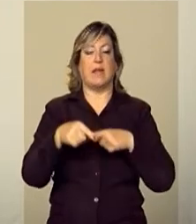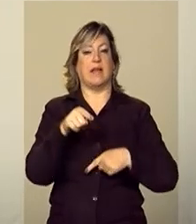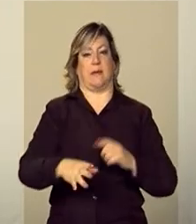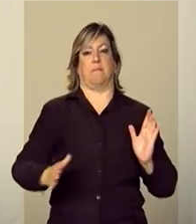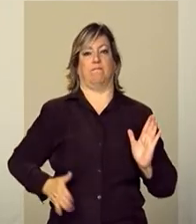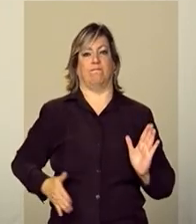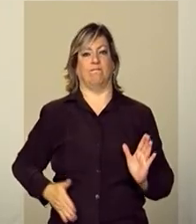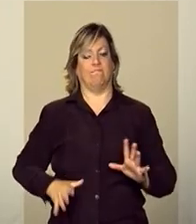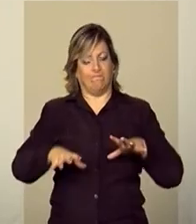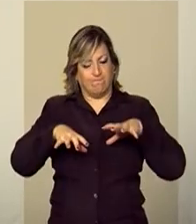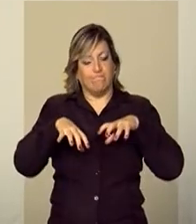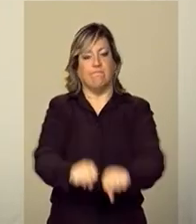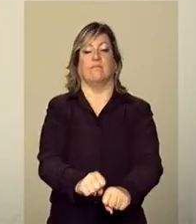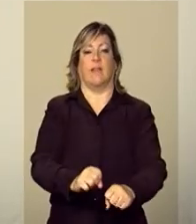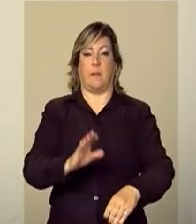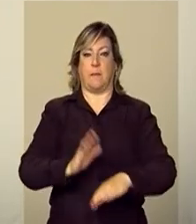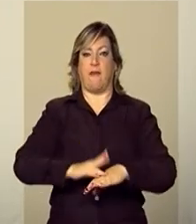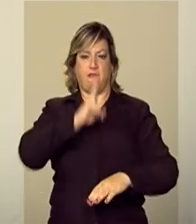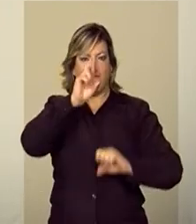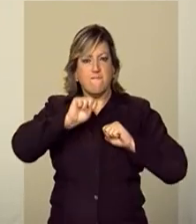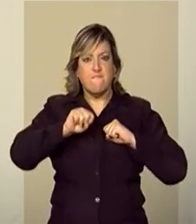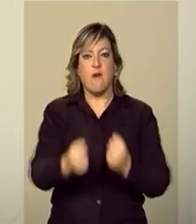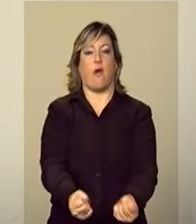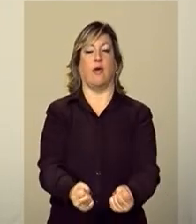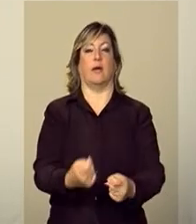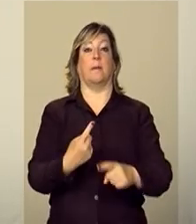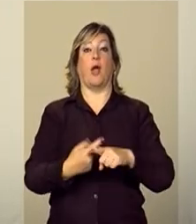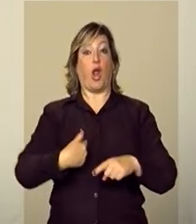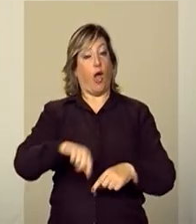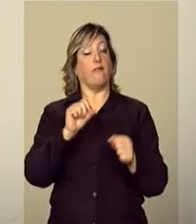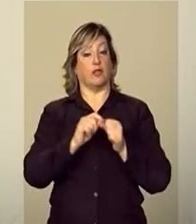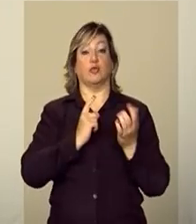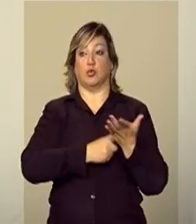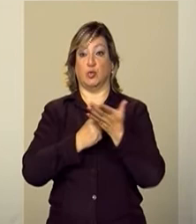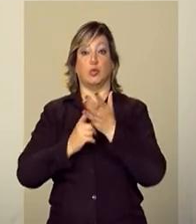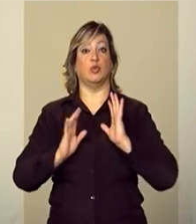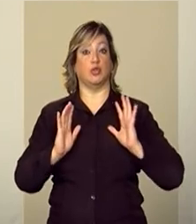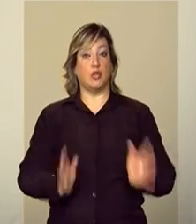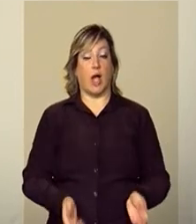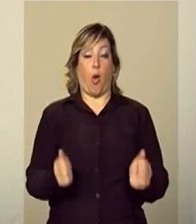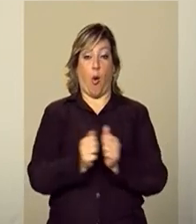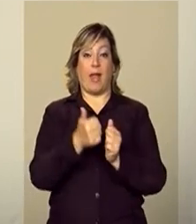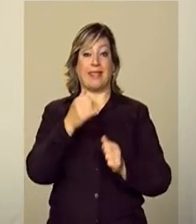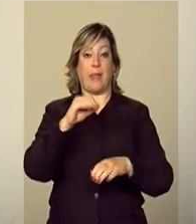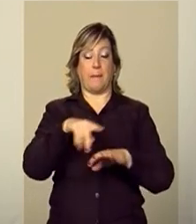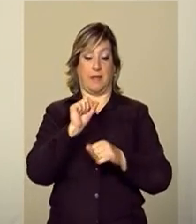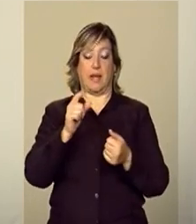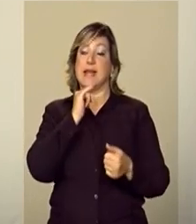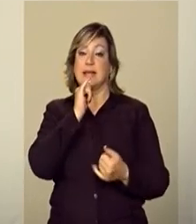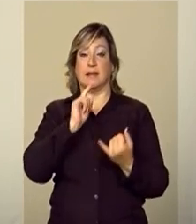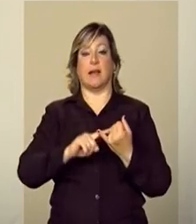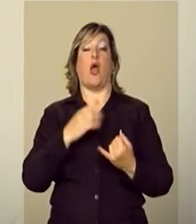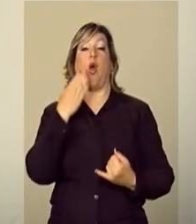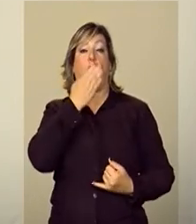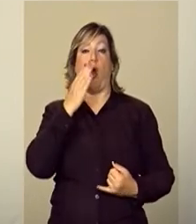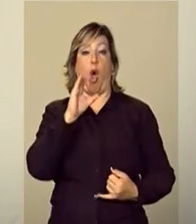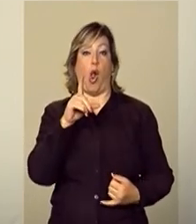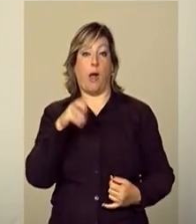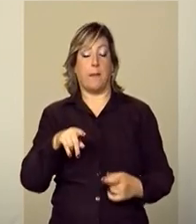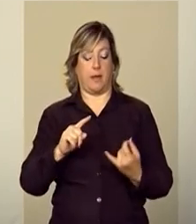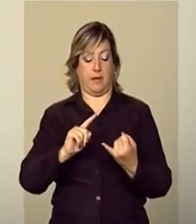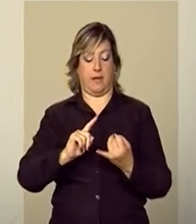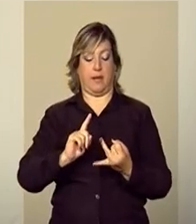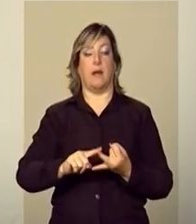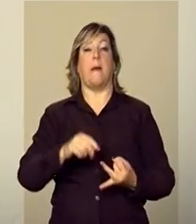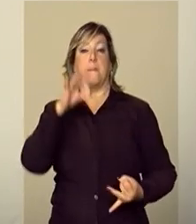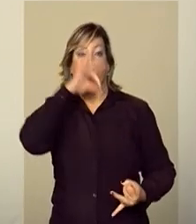de forma mais eficiente nós fizemos vários acordos por exemplo a Colômbia com o peru e com a